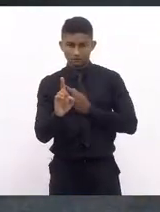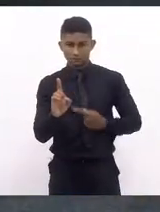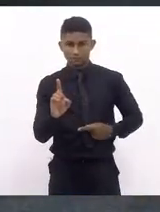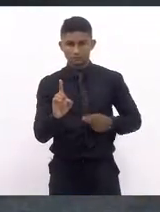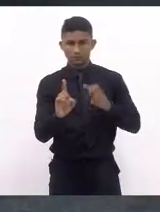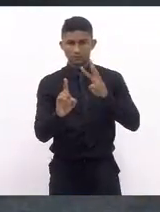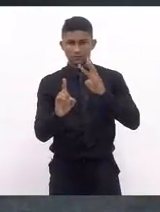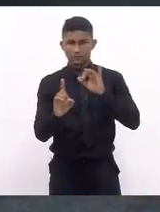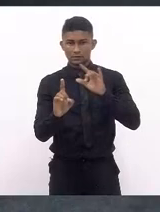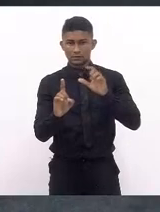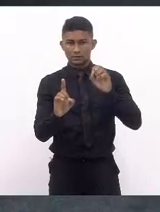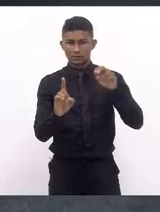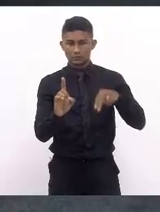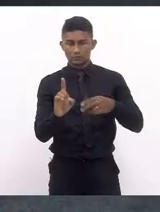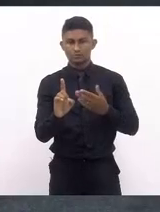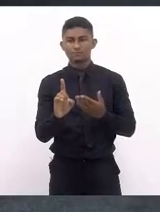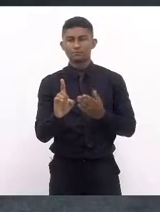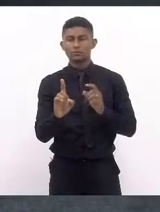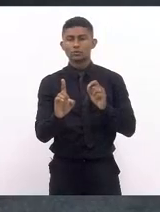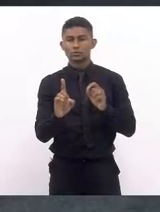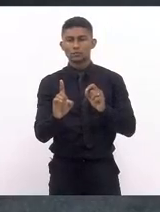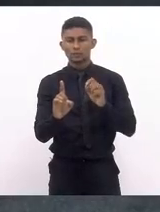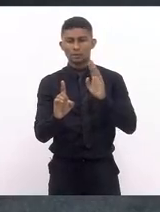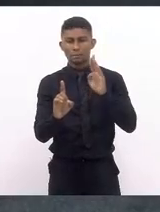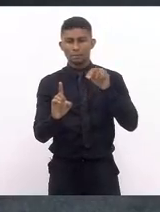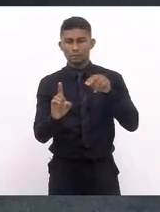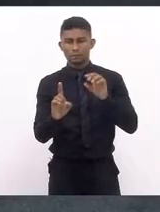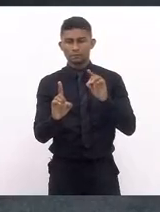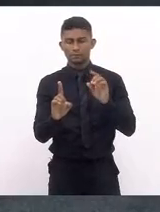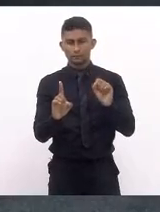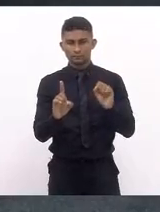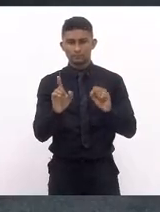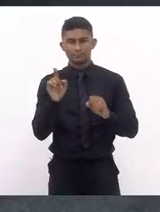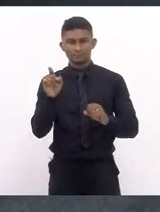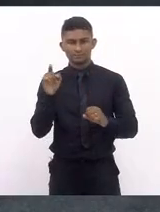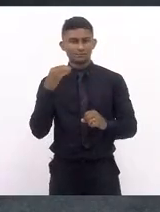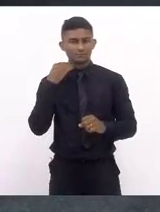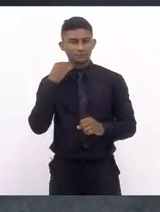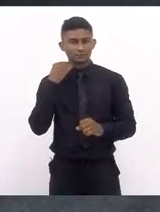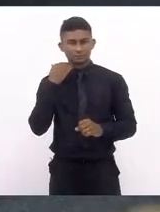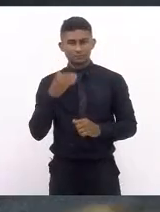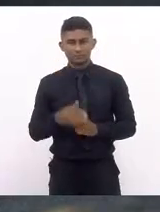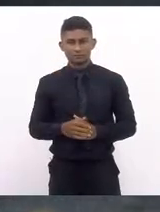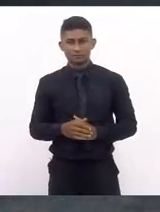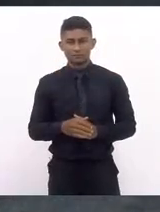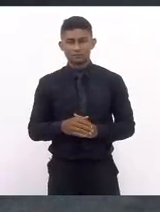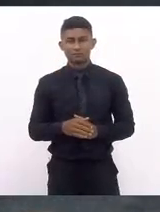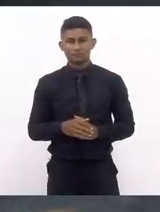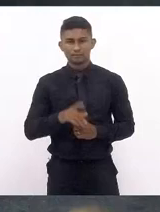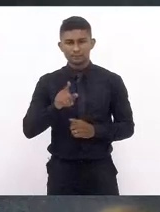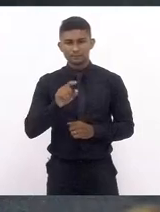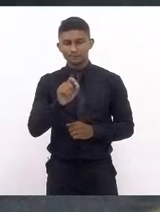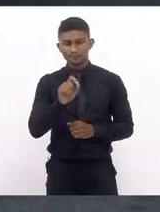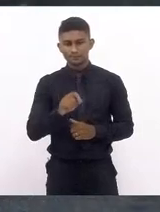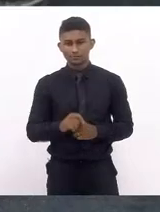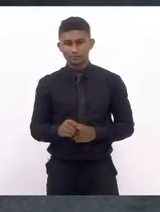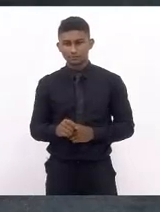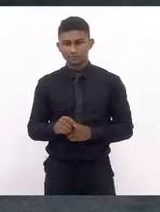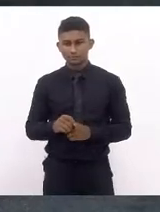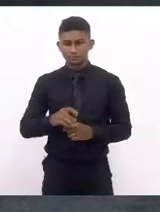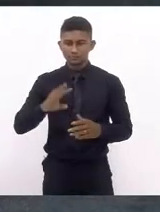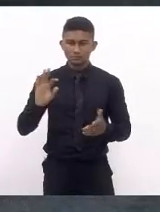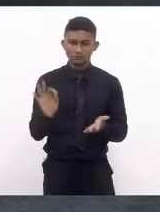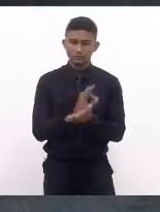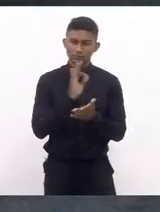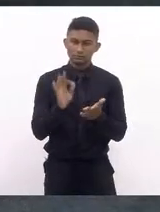caminhou fortemente o Brenda f a contratação de